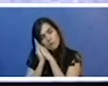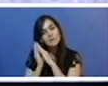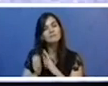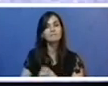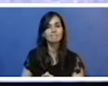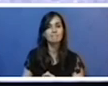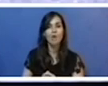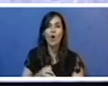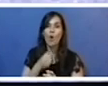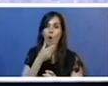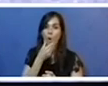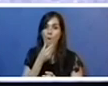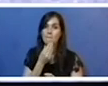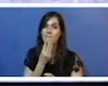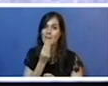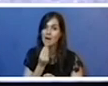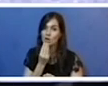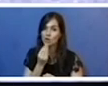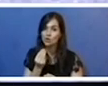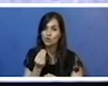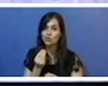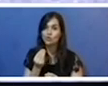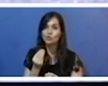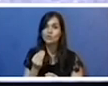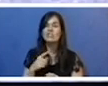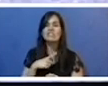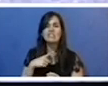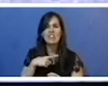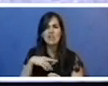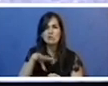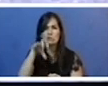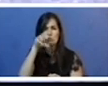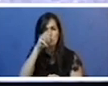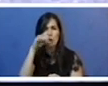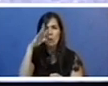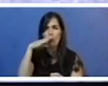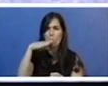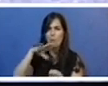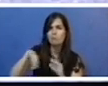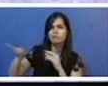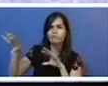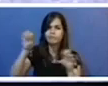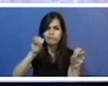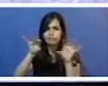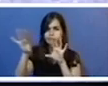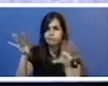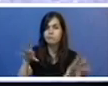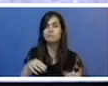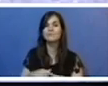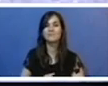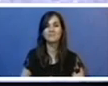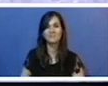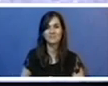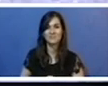O macho dessa espécie apresenta glândulas odoríferas, que ao longo dessa aula eu vou explicar o significado dessas